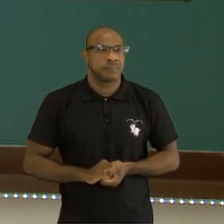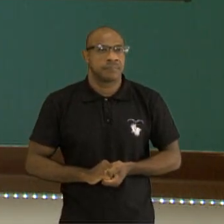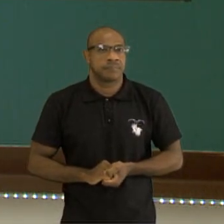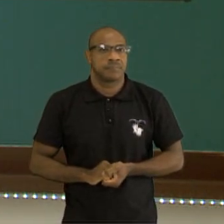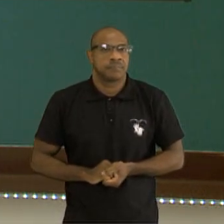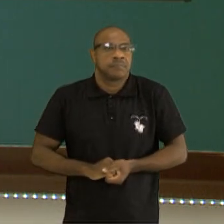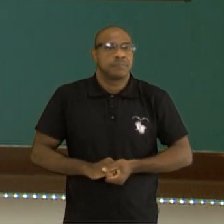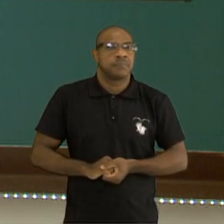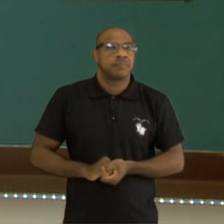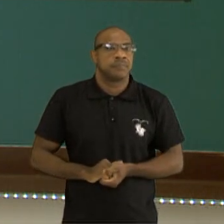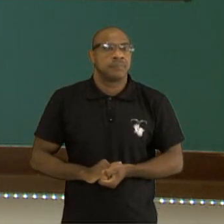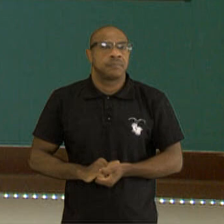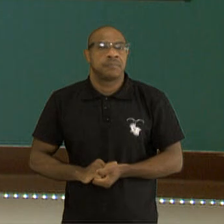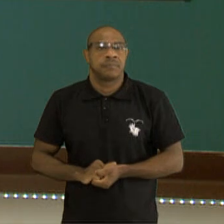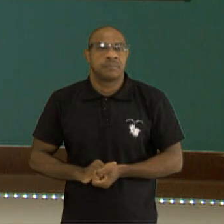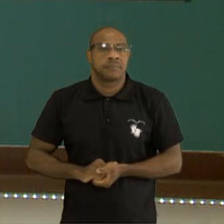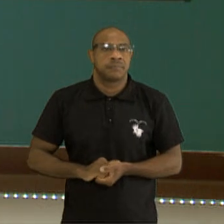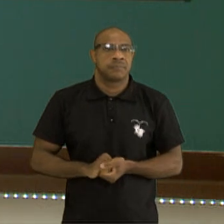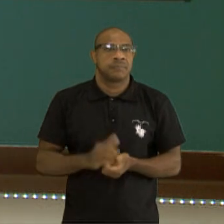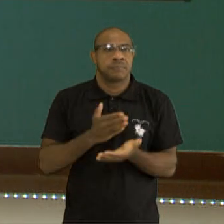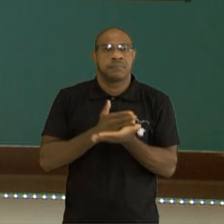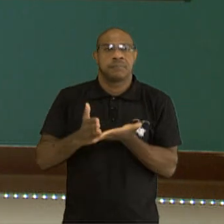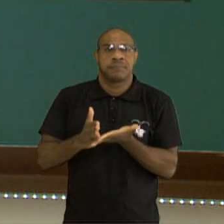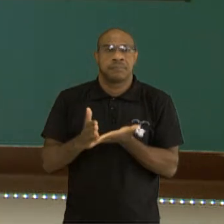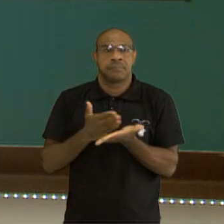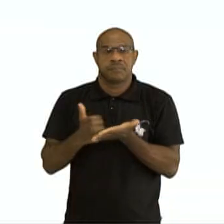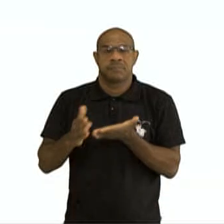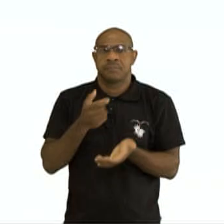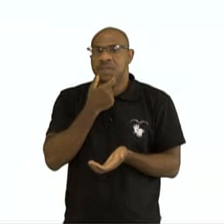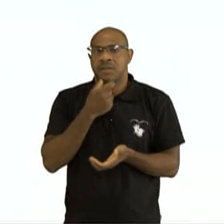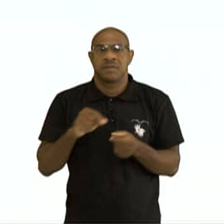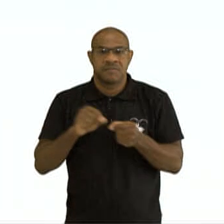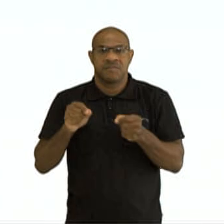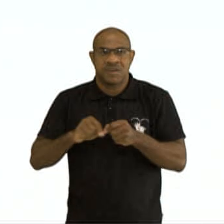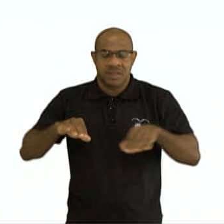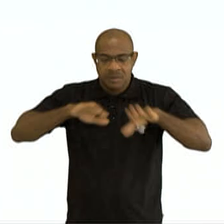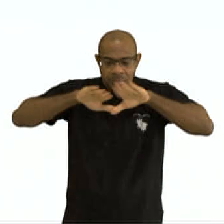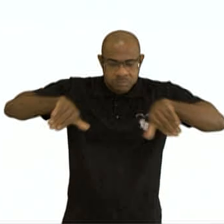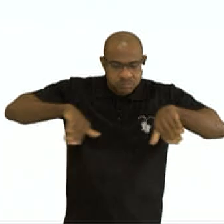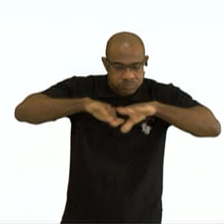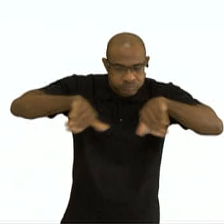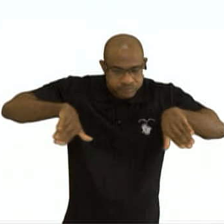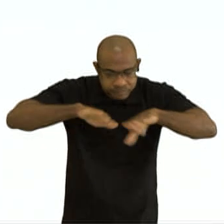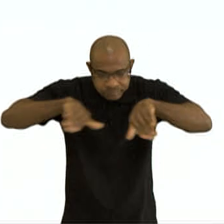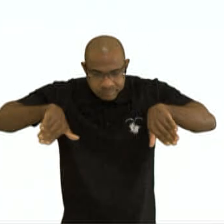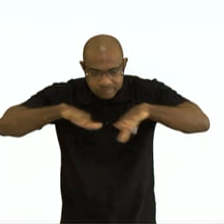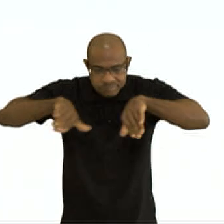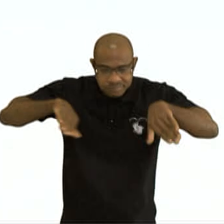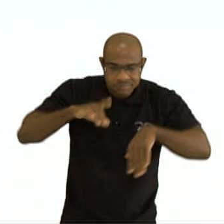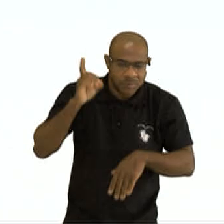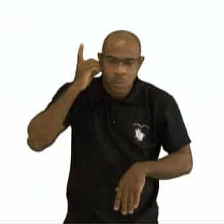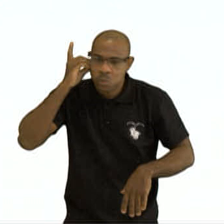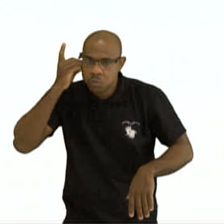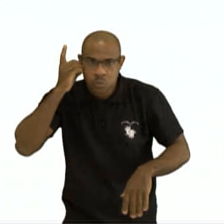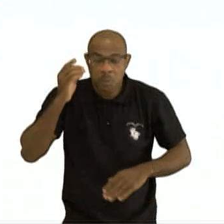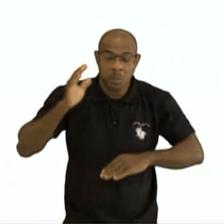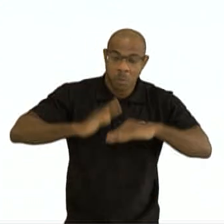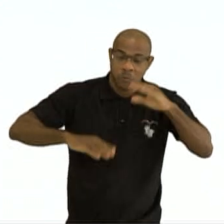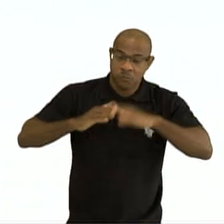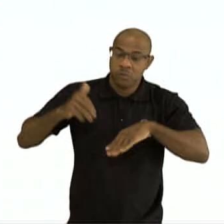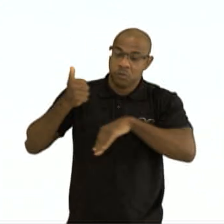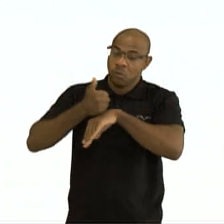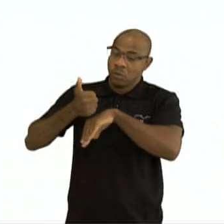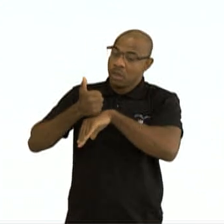aqui, ó. Go diving with your scuba diving. Faça o mergulho com o seu scuba diving.